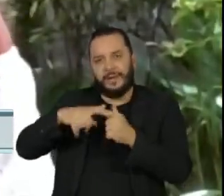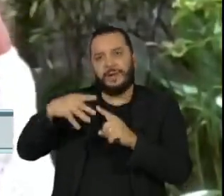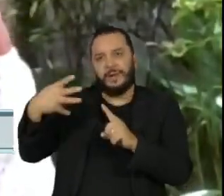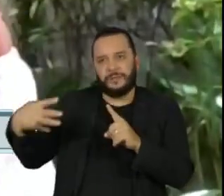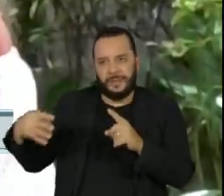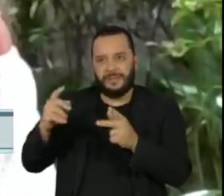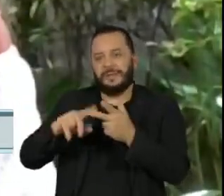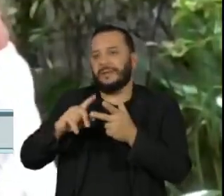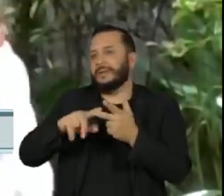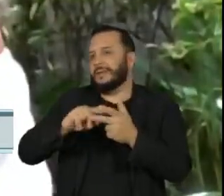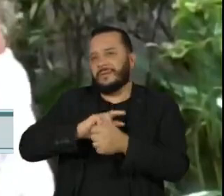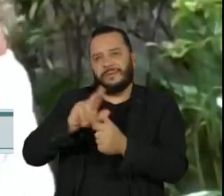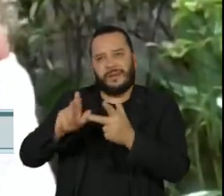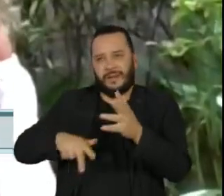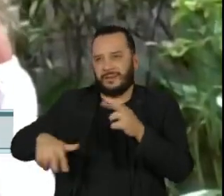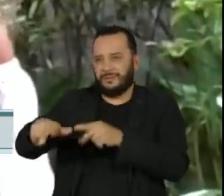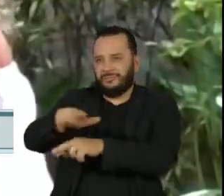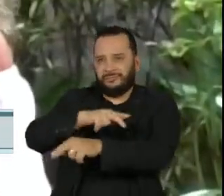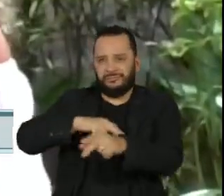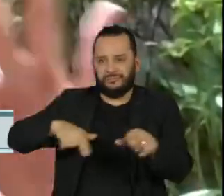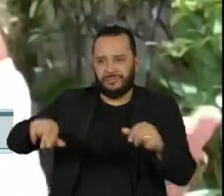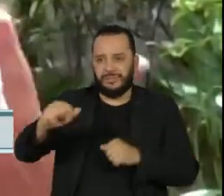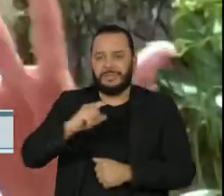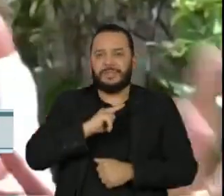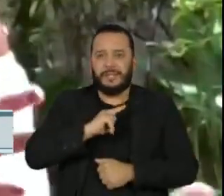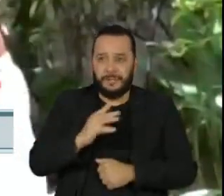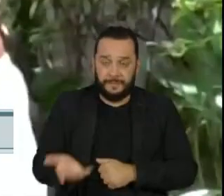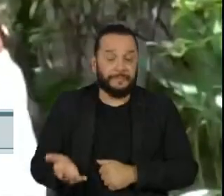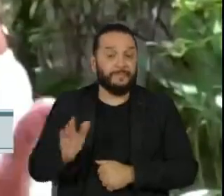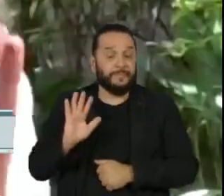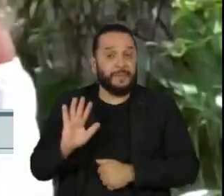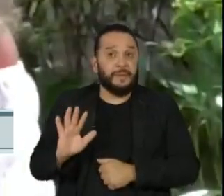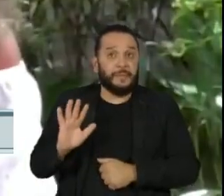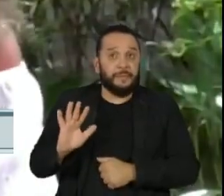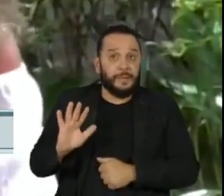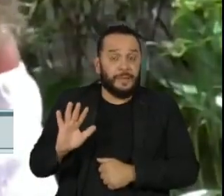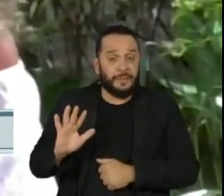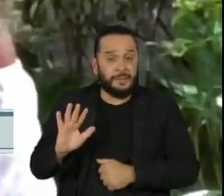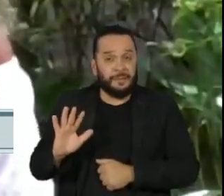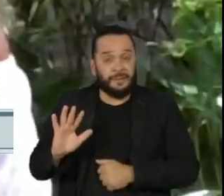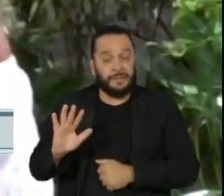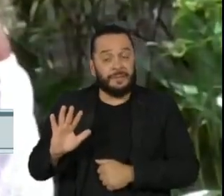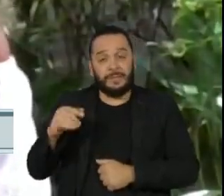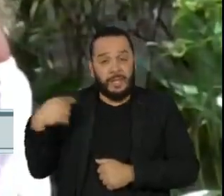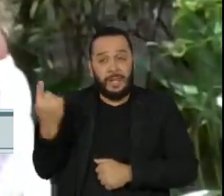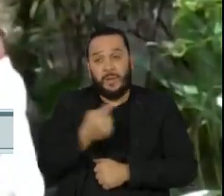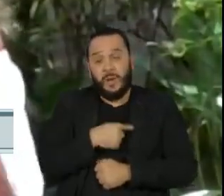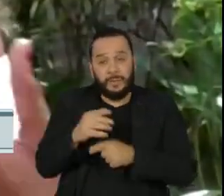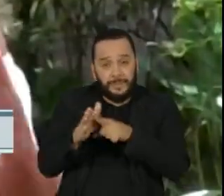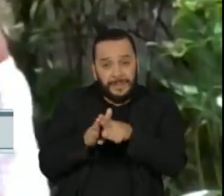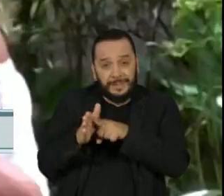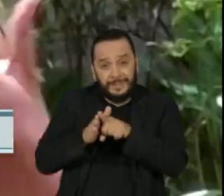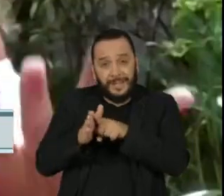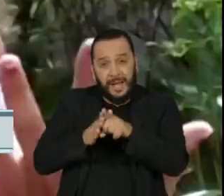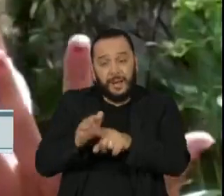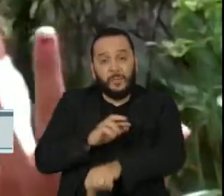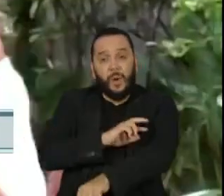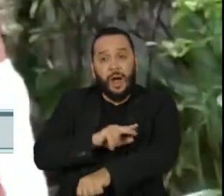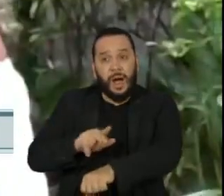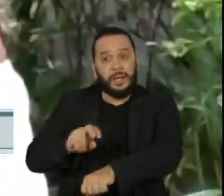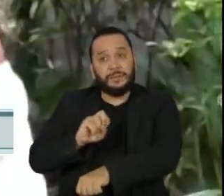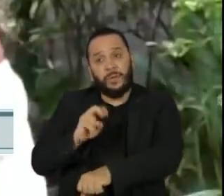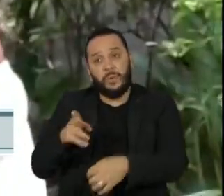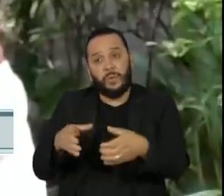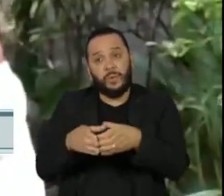percebeu. Mesmo assim, quando a gente tem esse recorte sendo feito, a gente sabe que, apesar